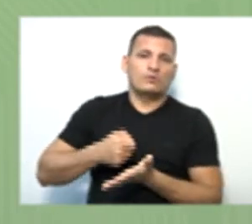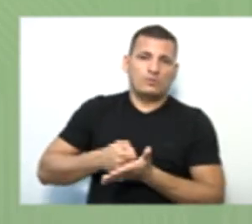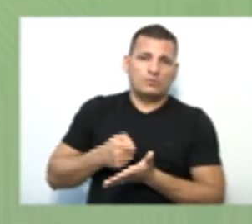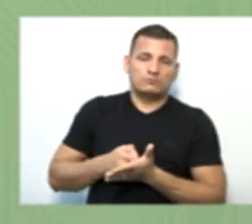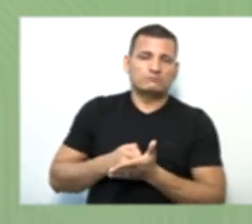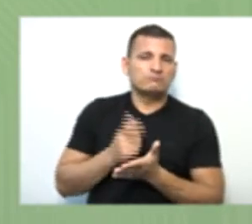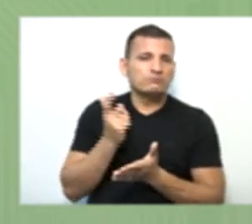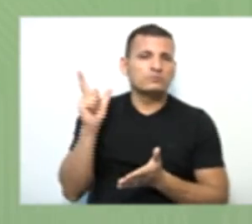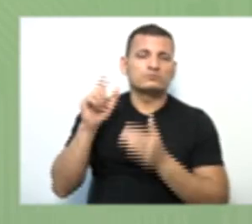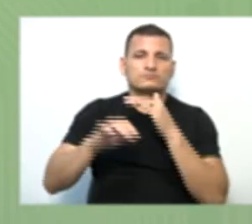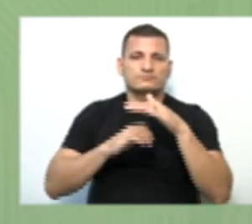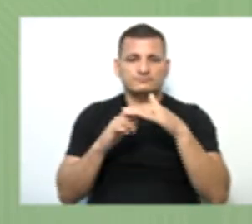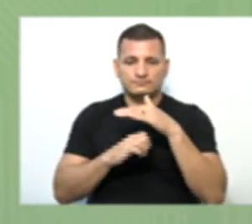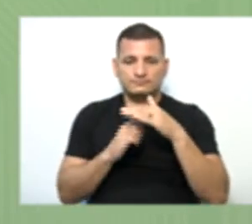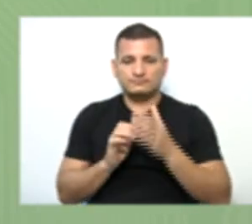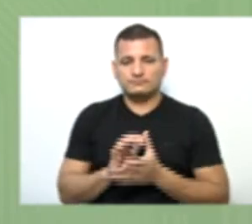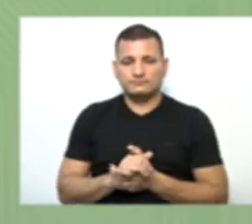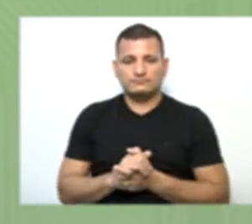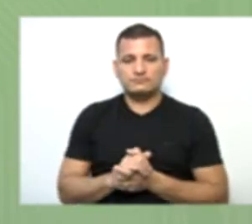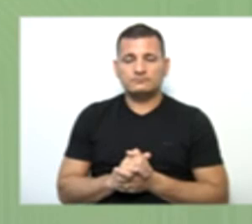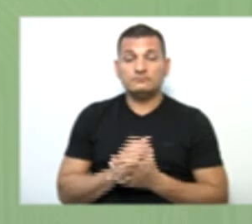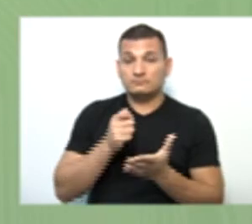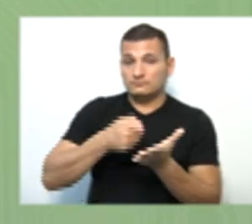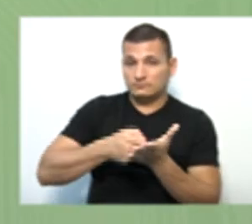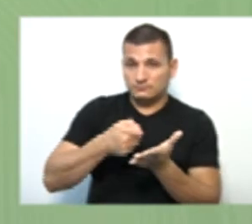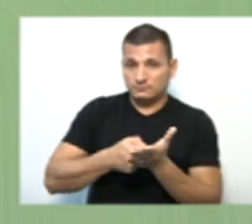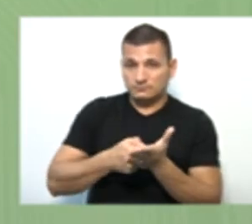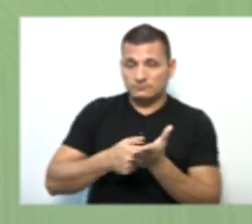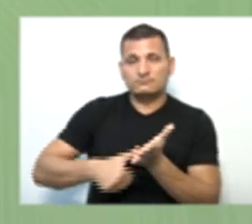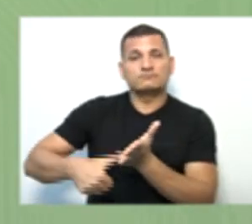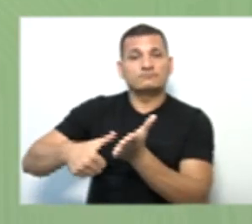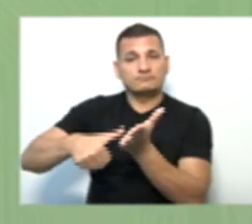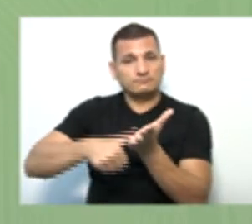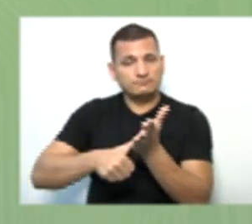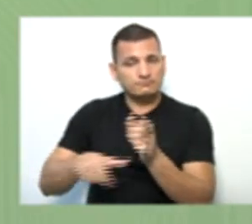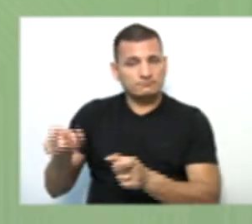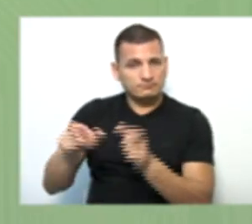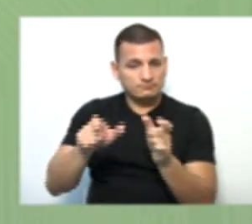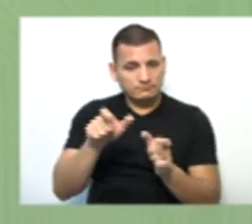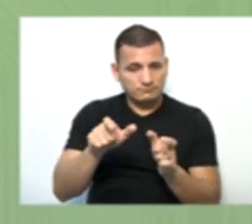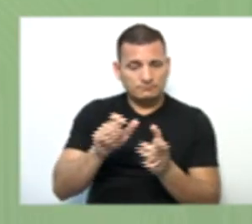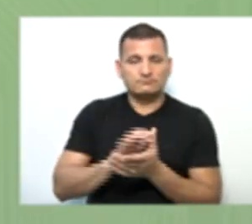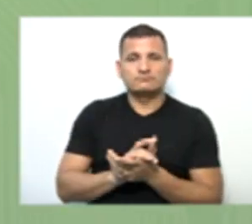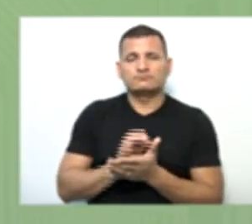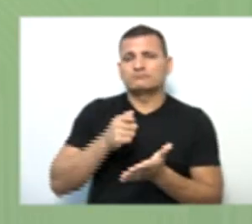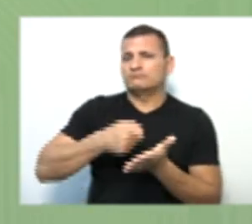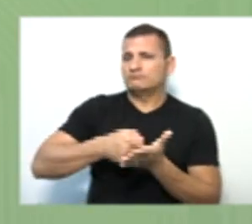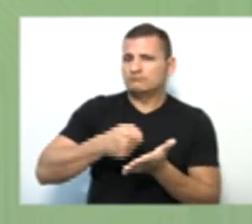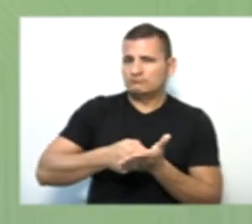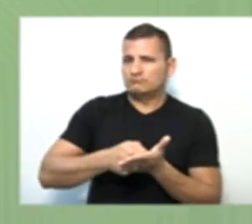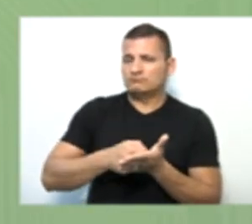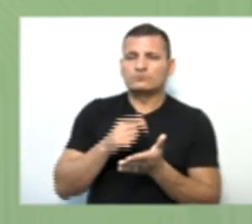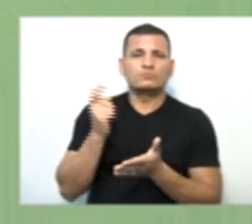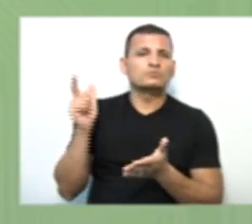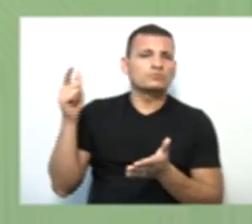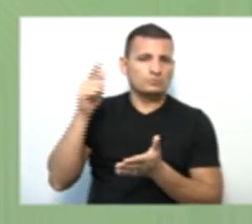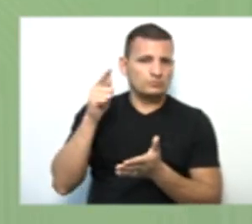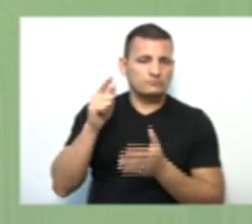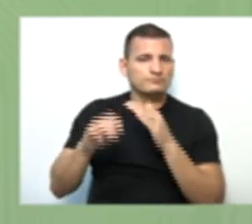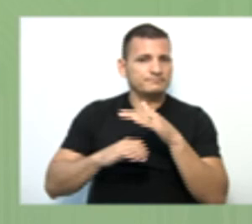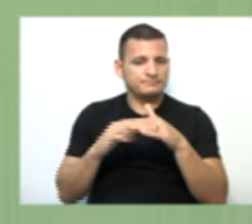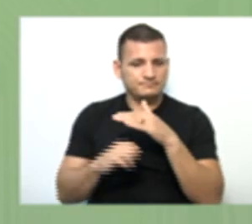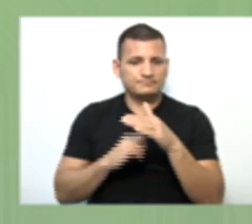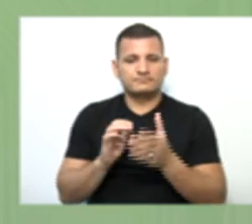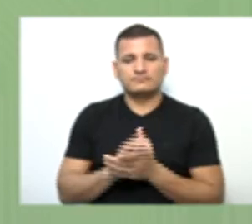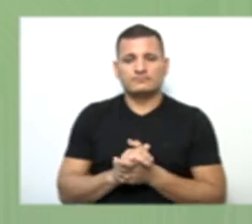Vejamos. Obrigações com associados e obrigações com terceiros.